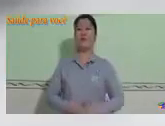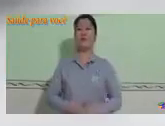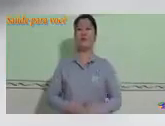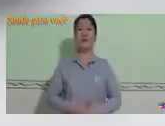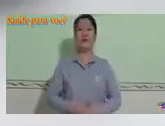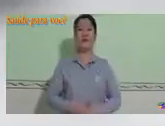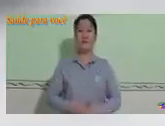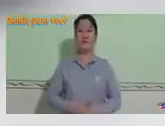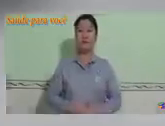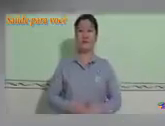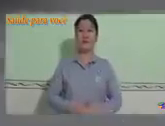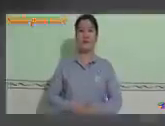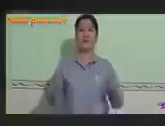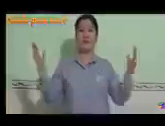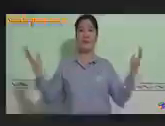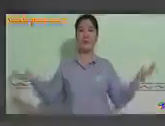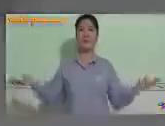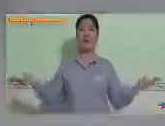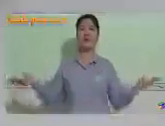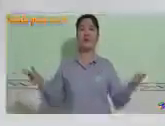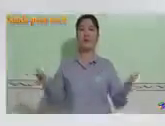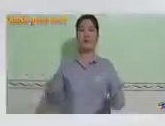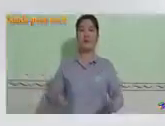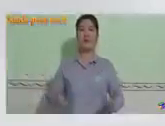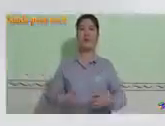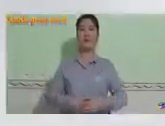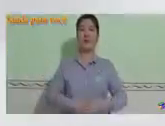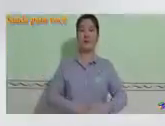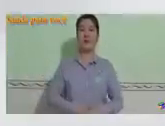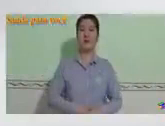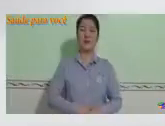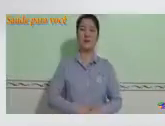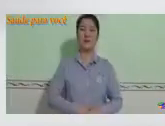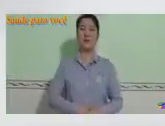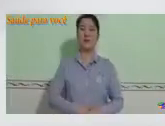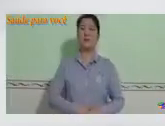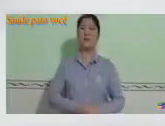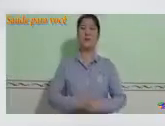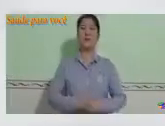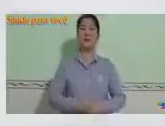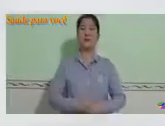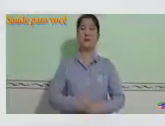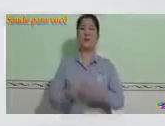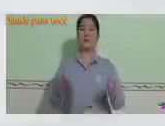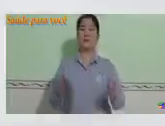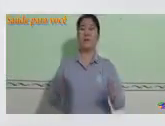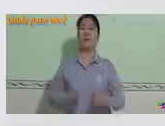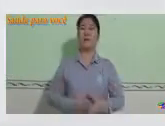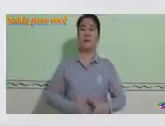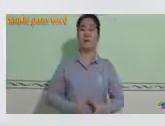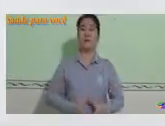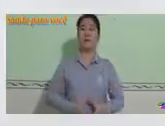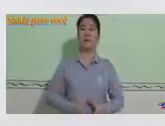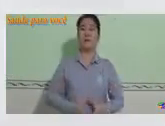vírgula, dobrar os braços lentamente até atingir o M acento circunflexo NGULOD a 90º, vírgula,